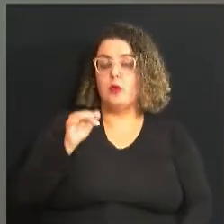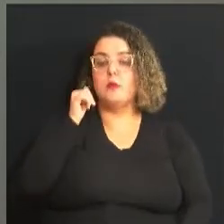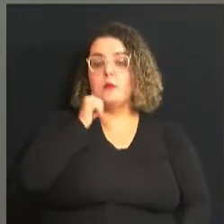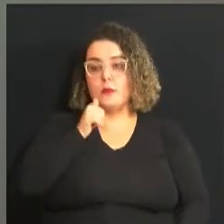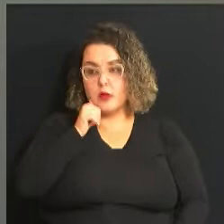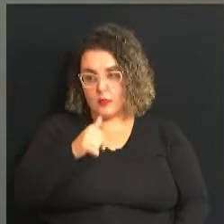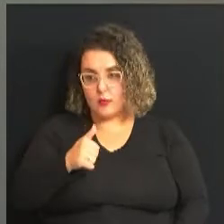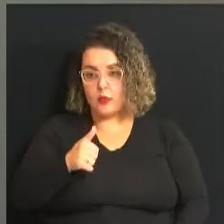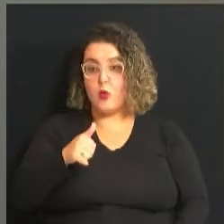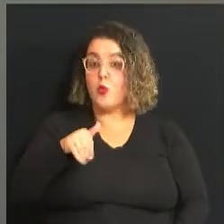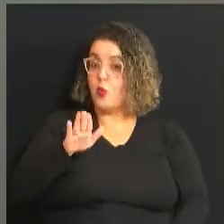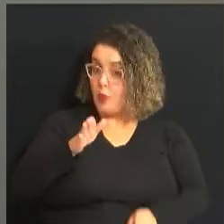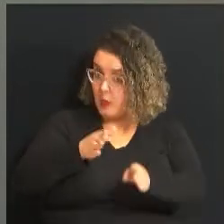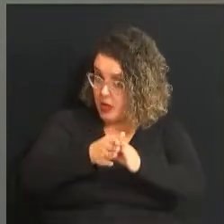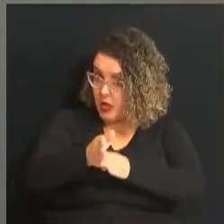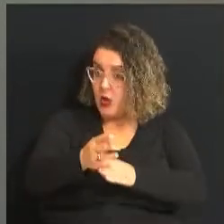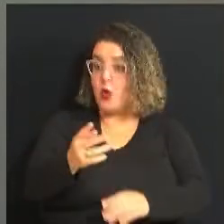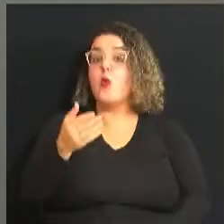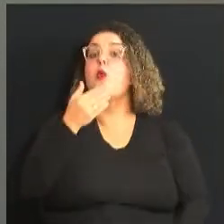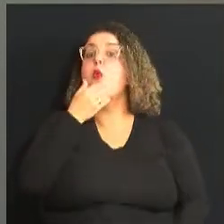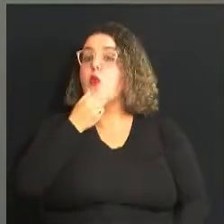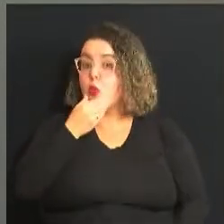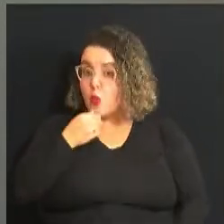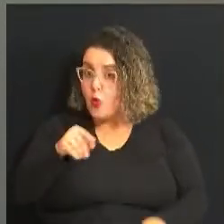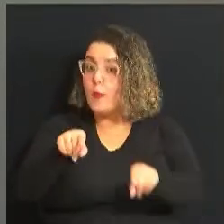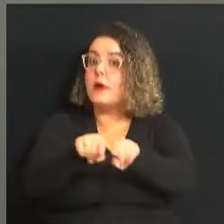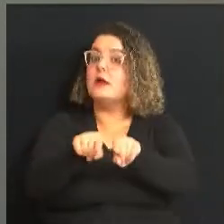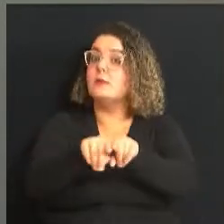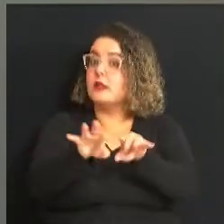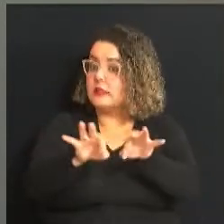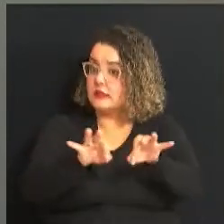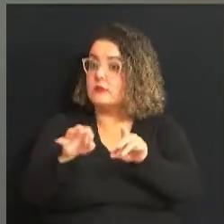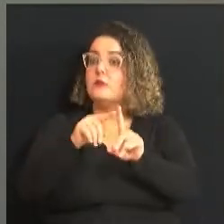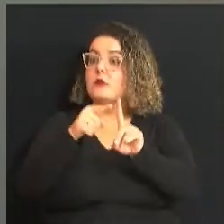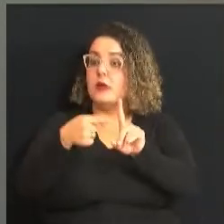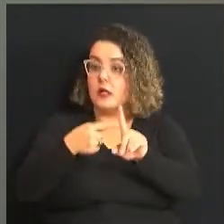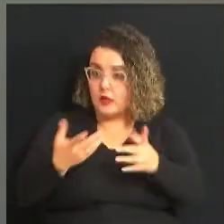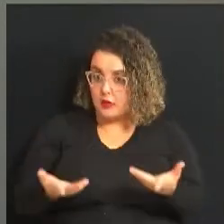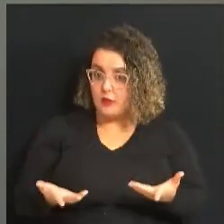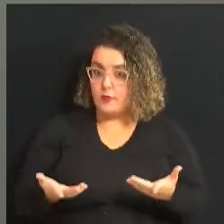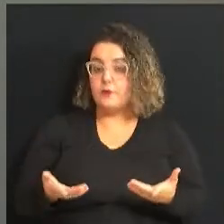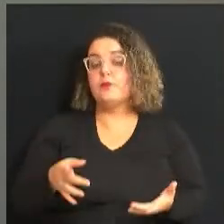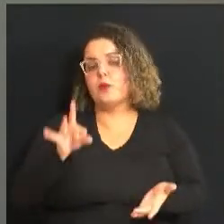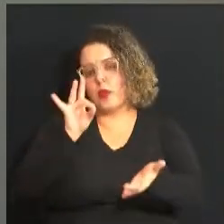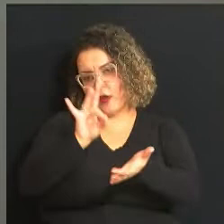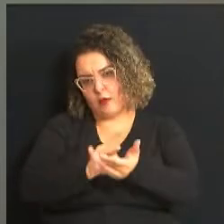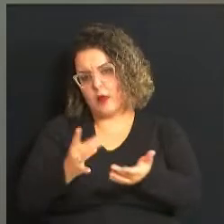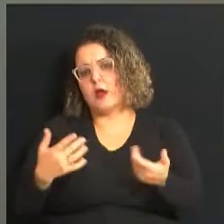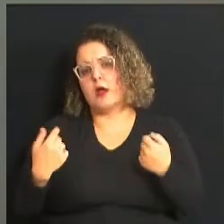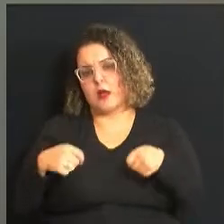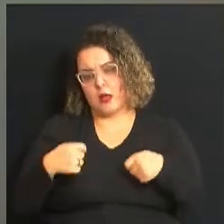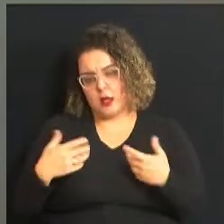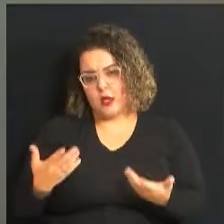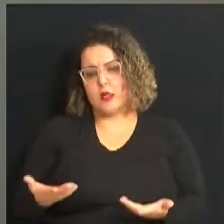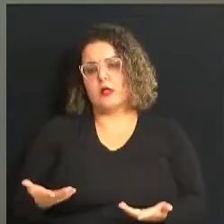mais recomendado é que o homem também se prepare para a gravidez. Realmente precisa fazer aí